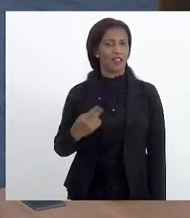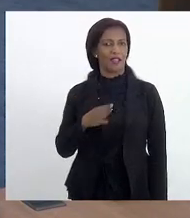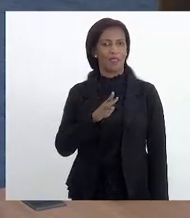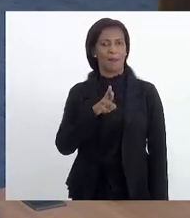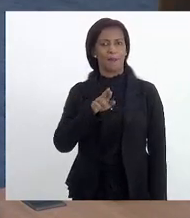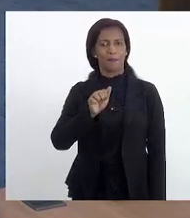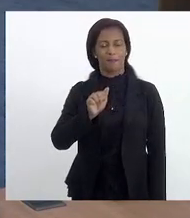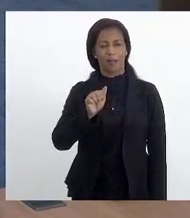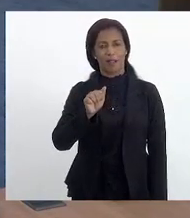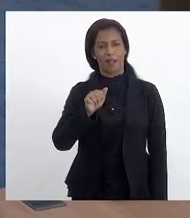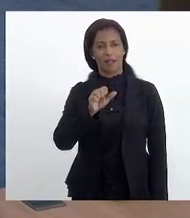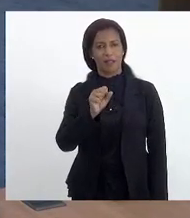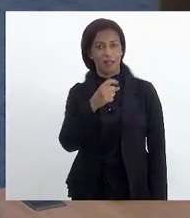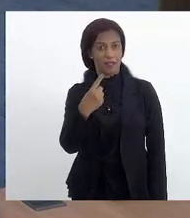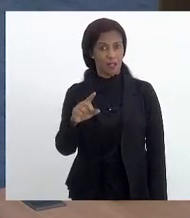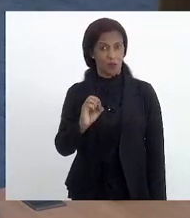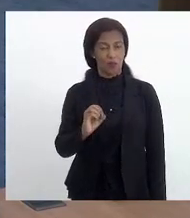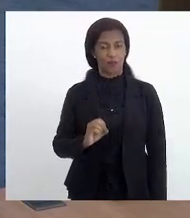Brazão.